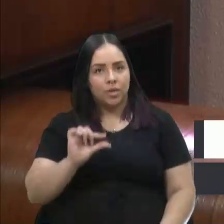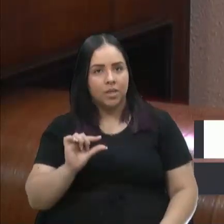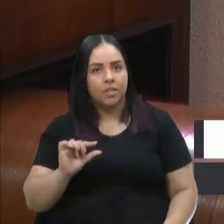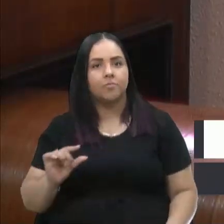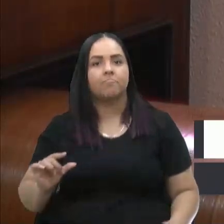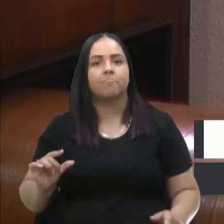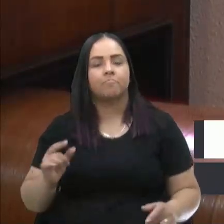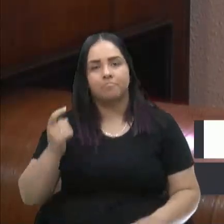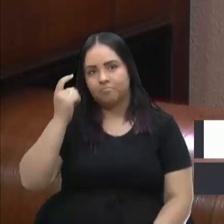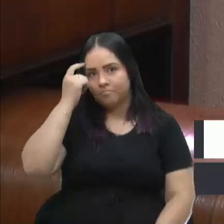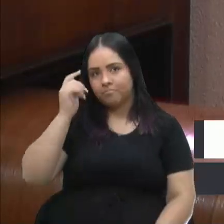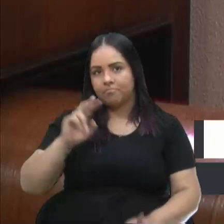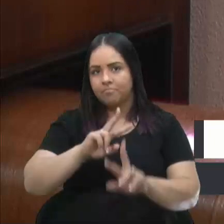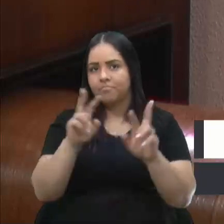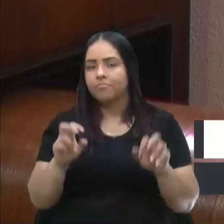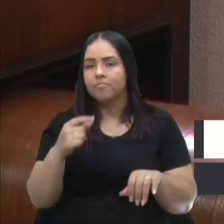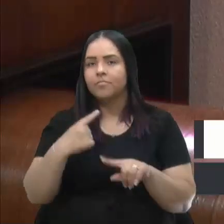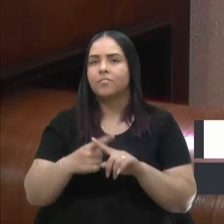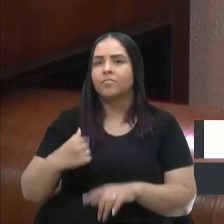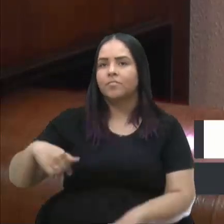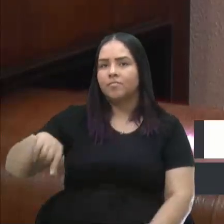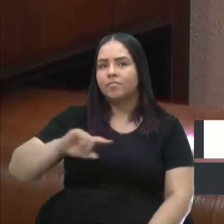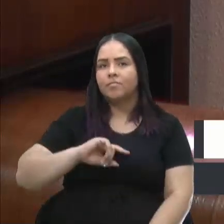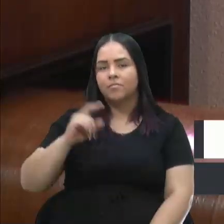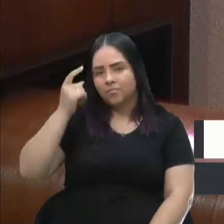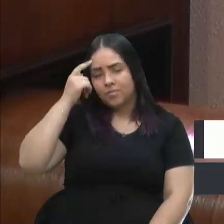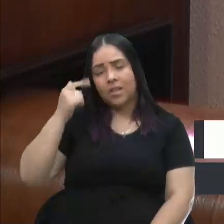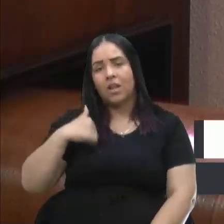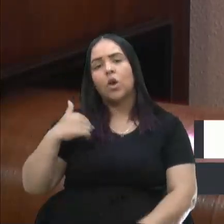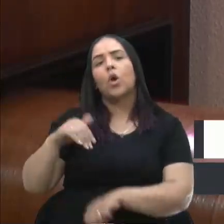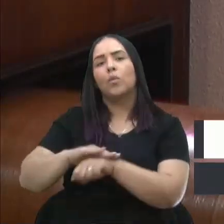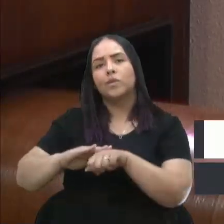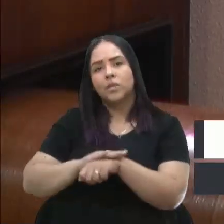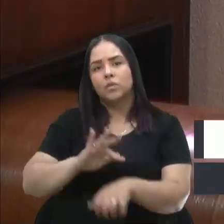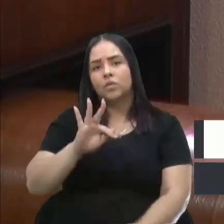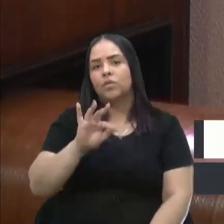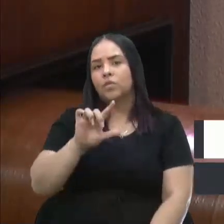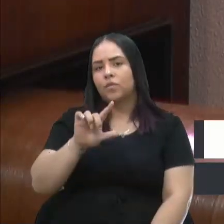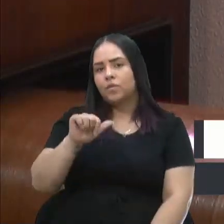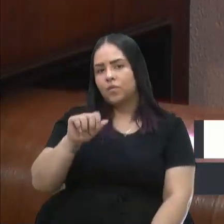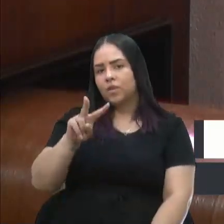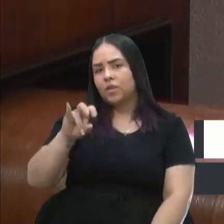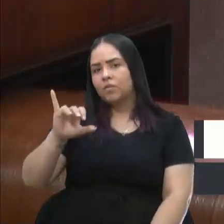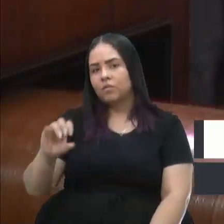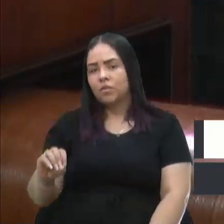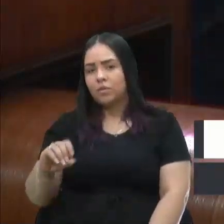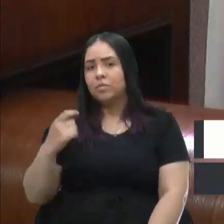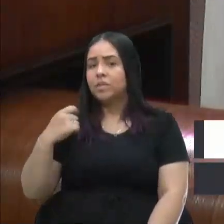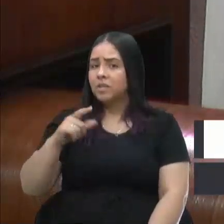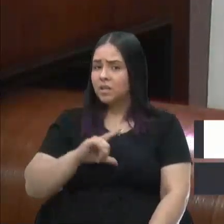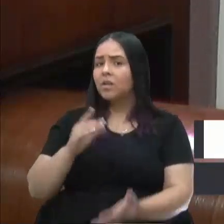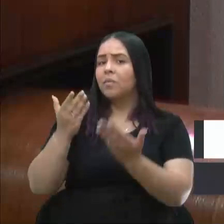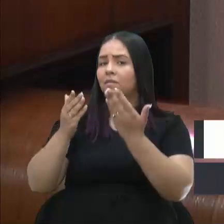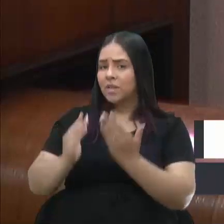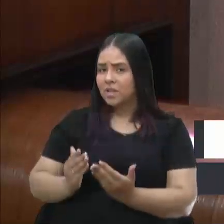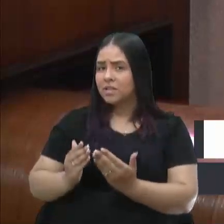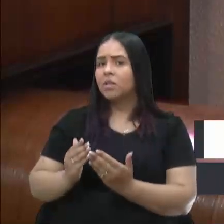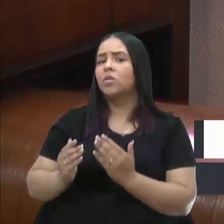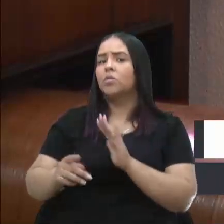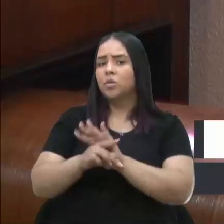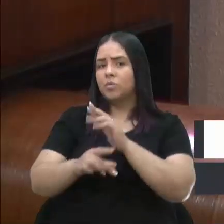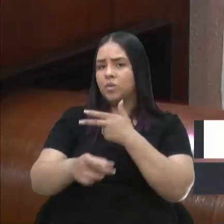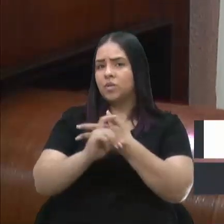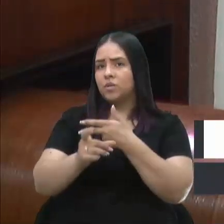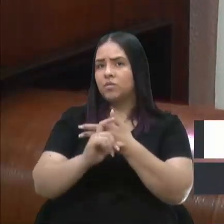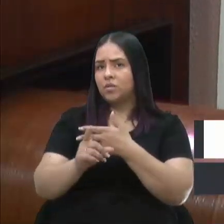emenda, que foi muito pensada, conversei com o Flávio, conversei com a Silvana, que tenha uma avaliação do Executivo. E espero